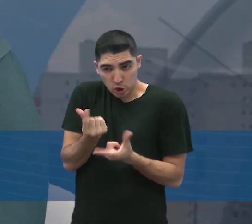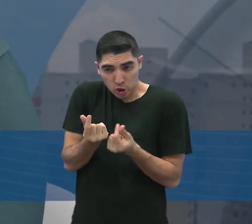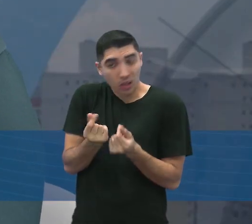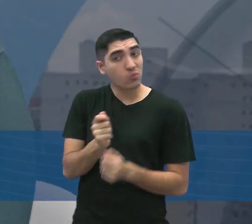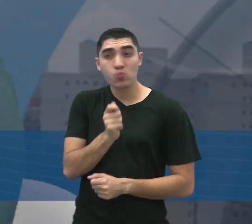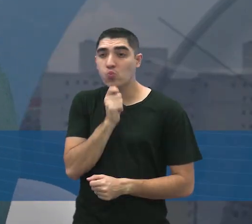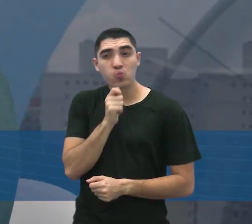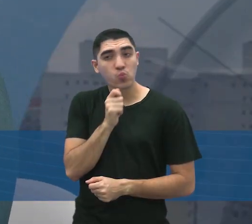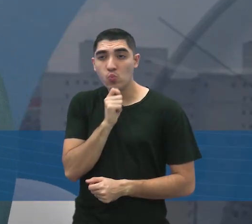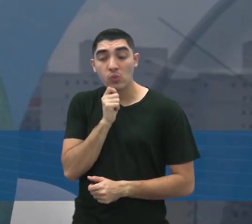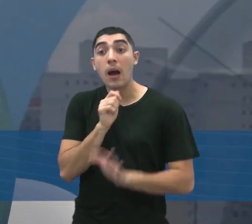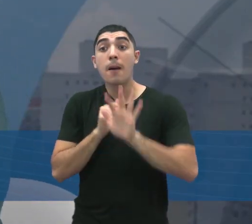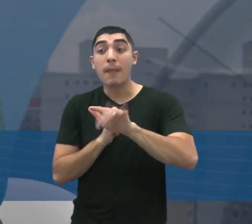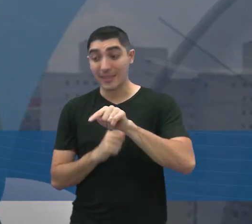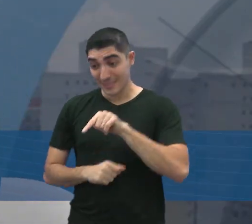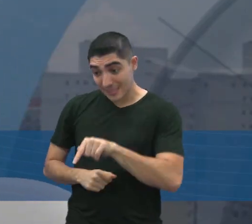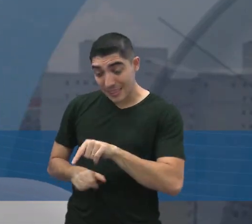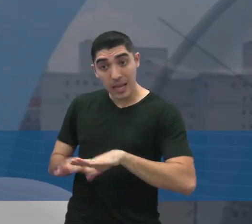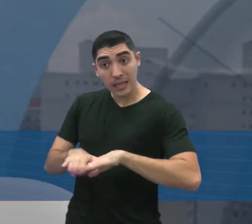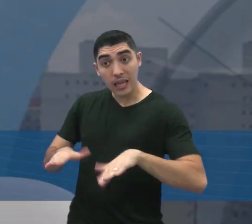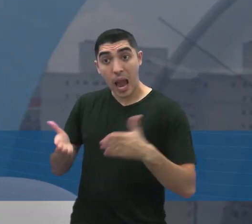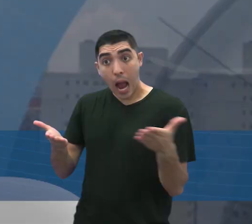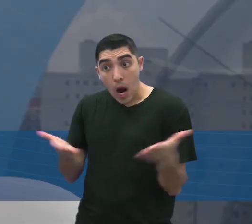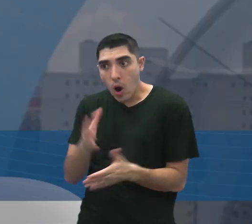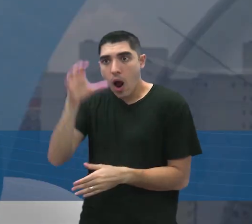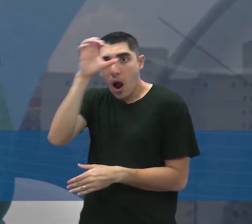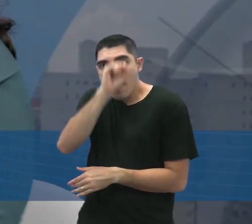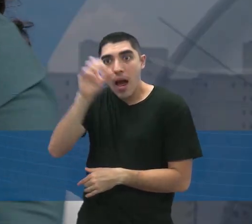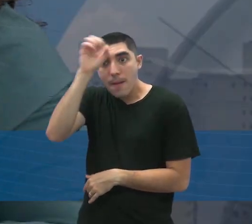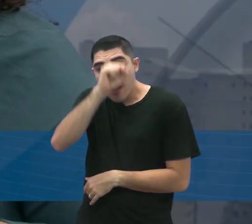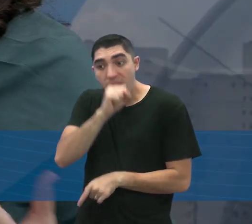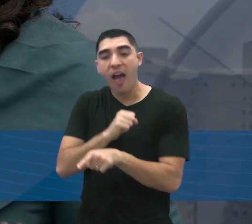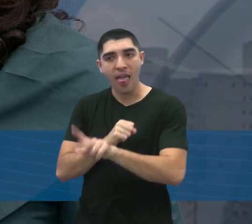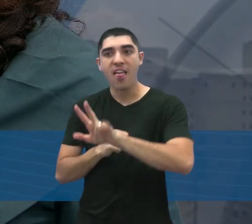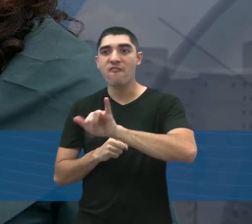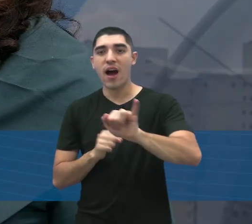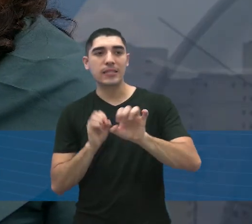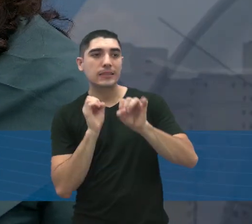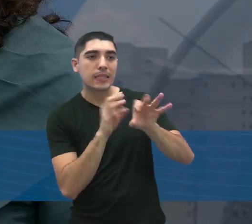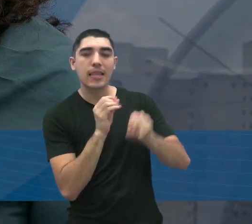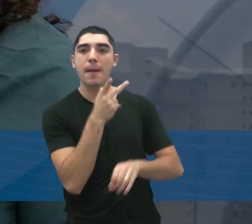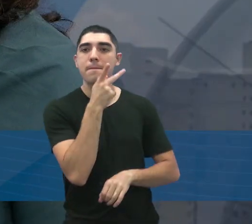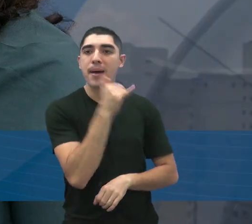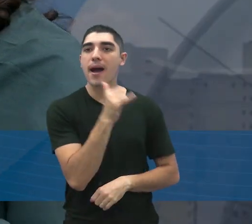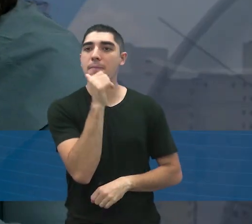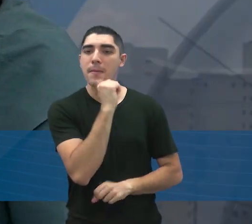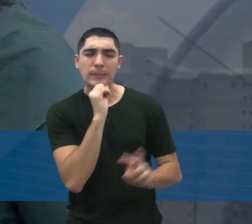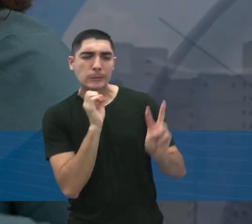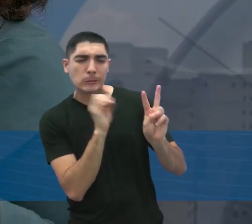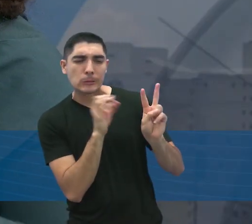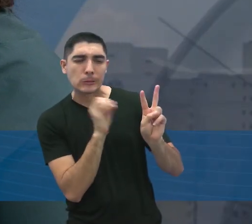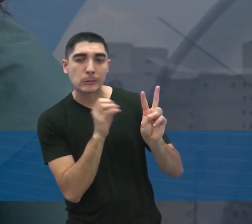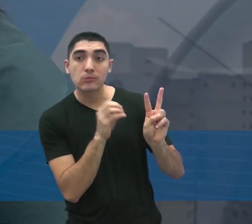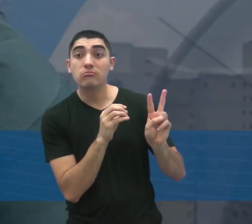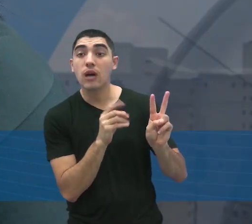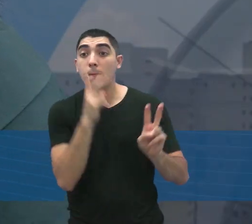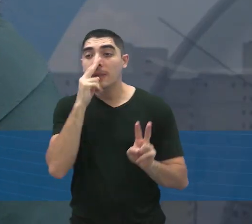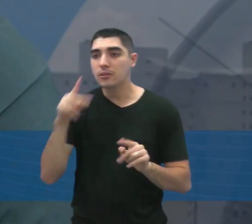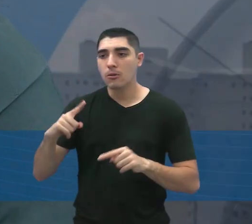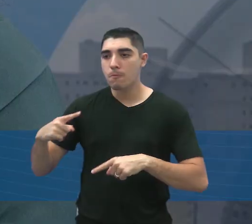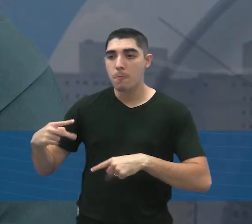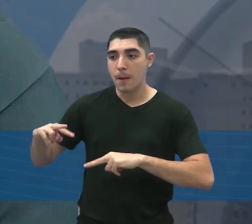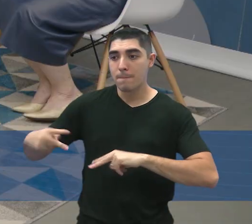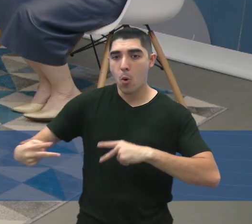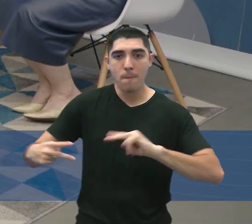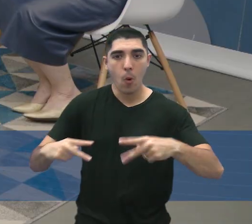ao serem educadas ali no ensino básico, elas levarão para suas famílias. E aí esse exemplo vai se multiplicando pela sociedade.